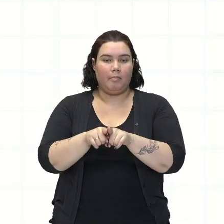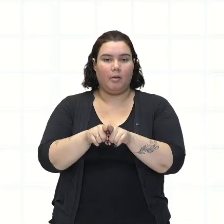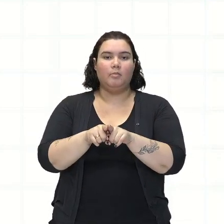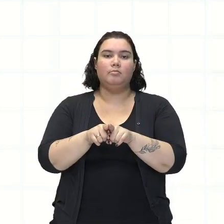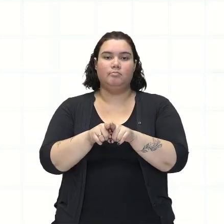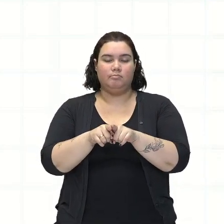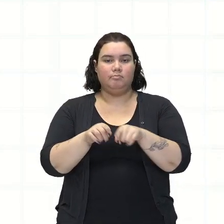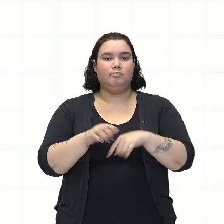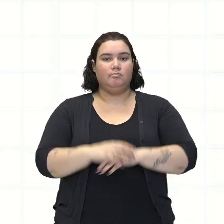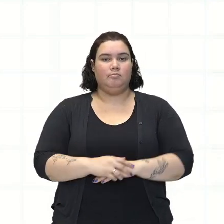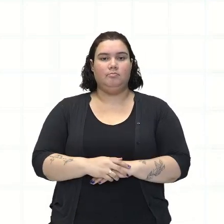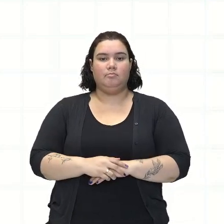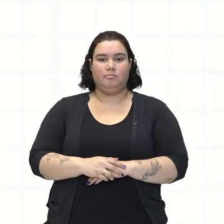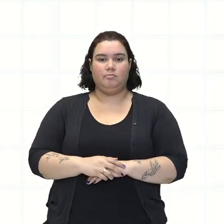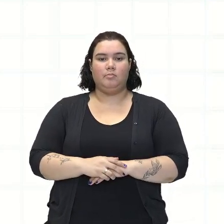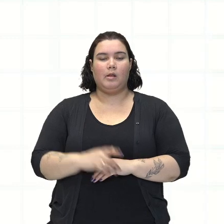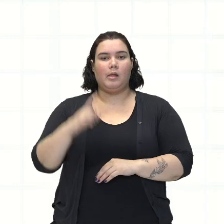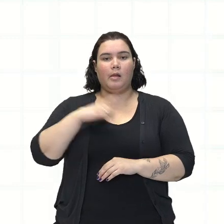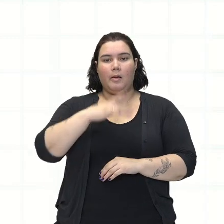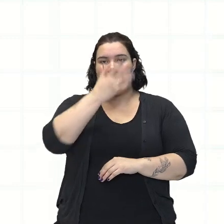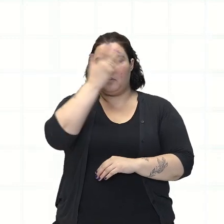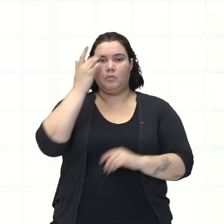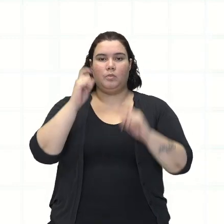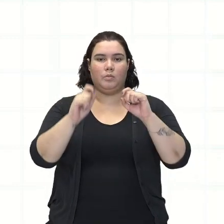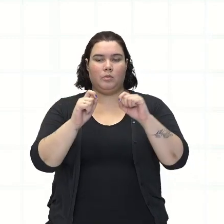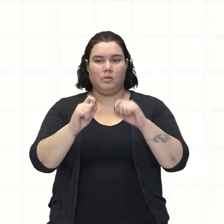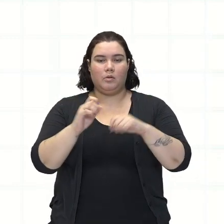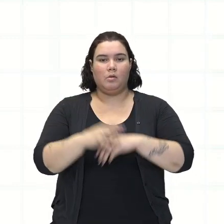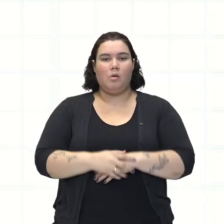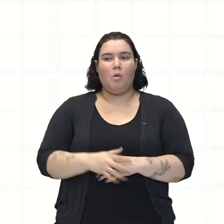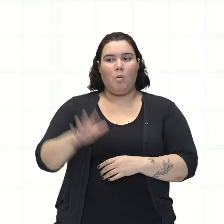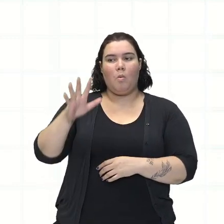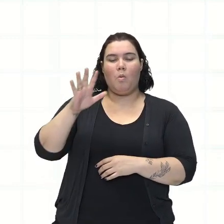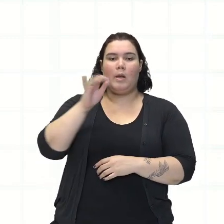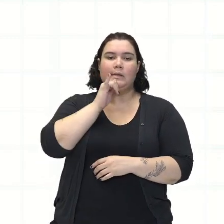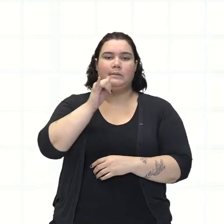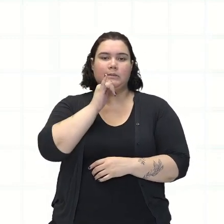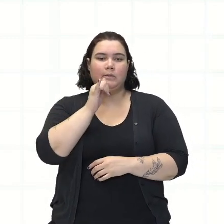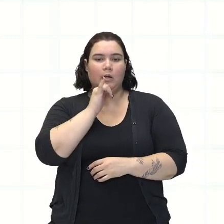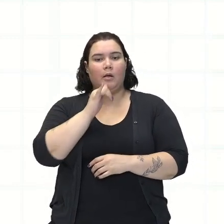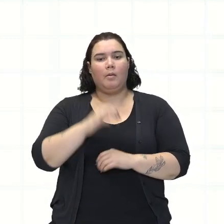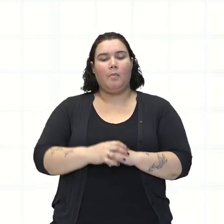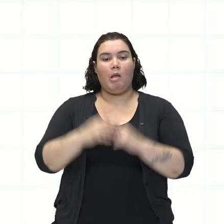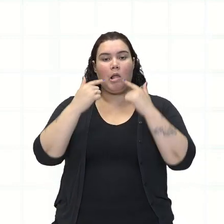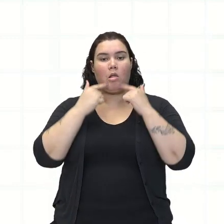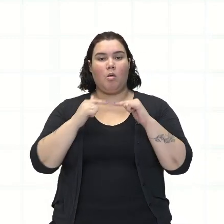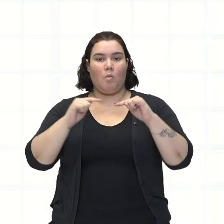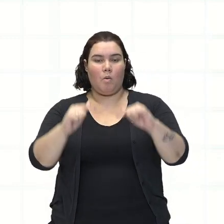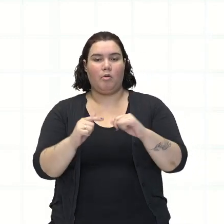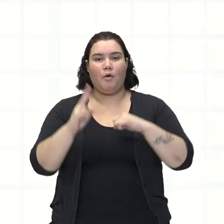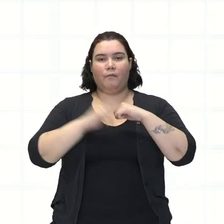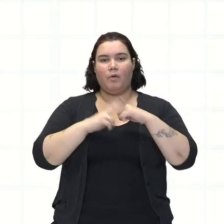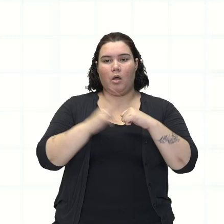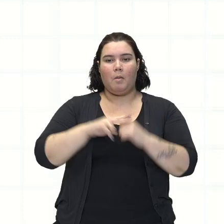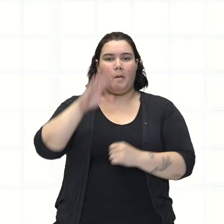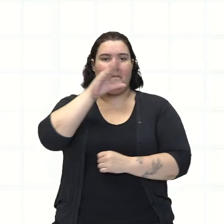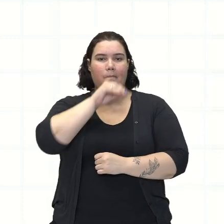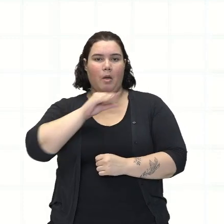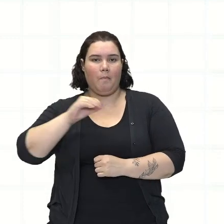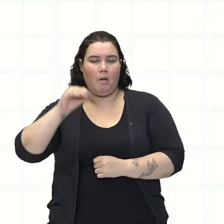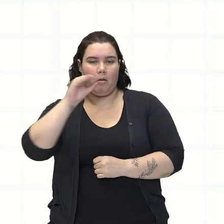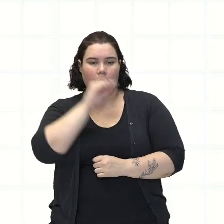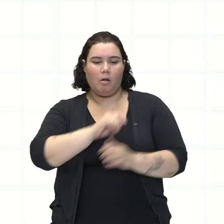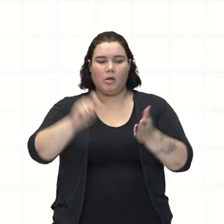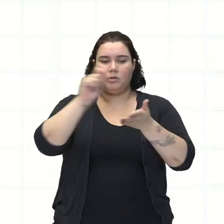ouve, lê de várias formas a linguagem verbalizada, ela está ali